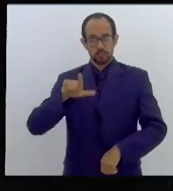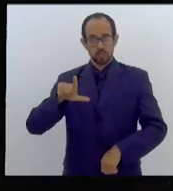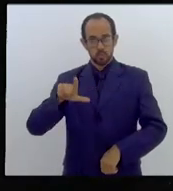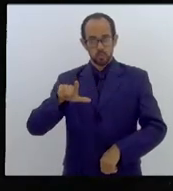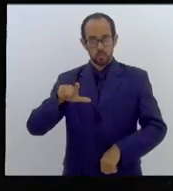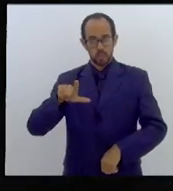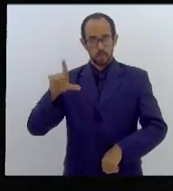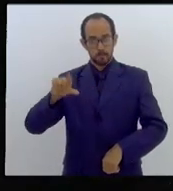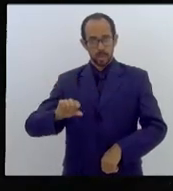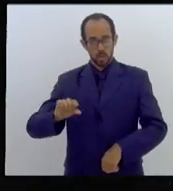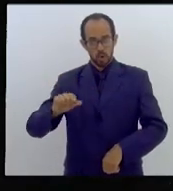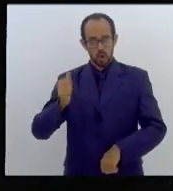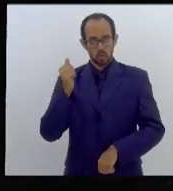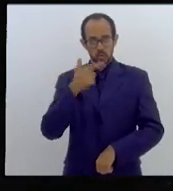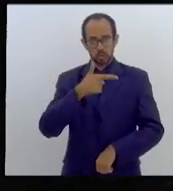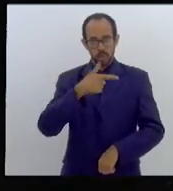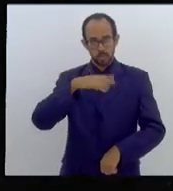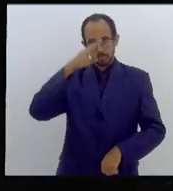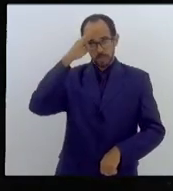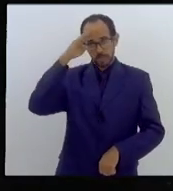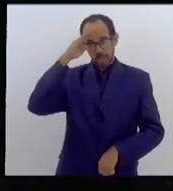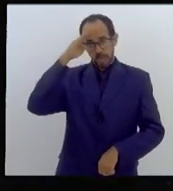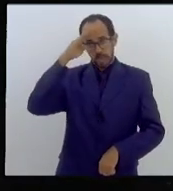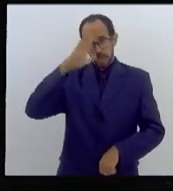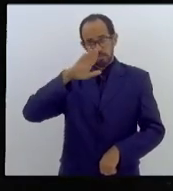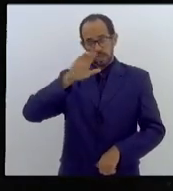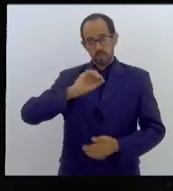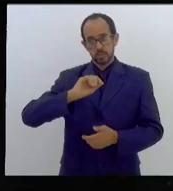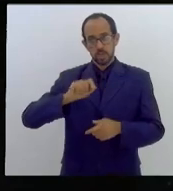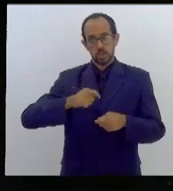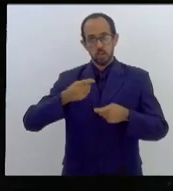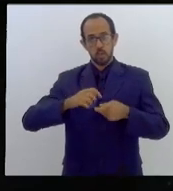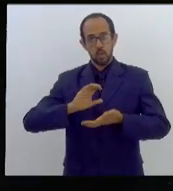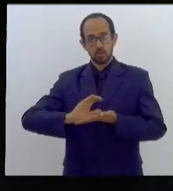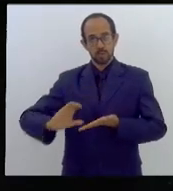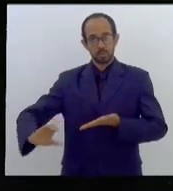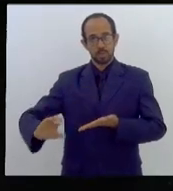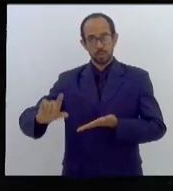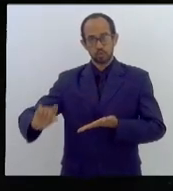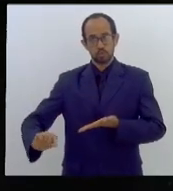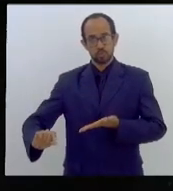da Polícia Militar, mas a gestão, o orçamento para isso caiu